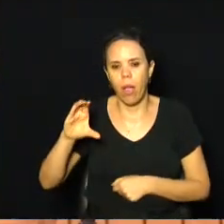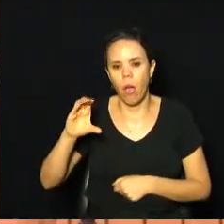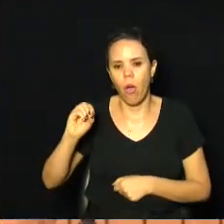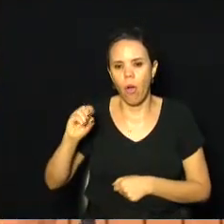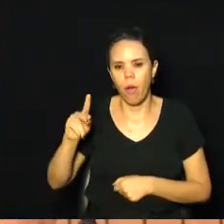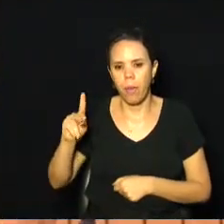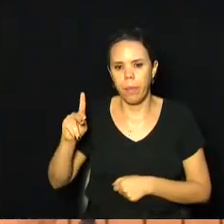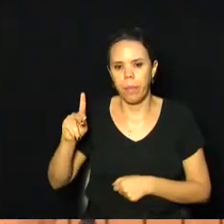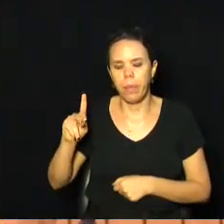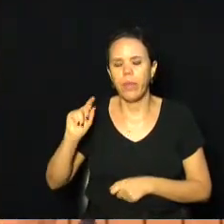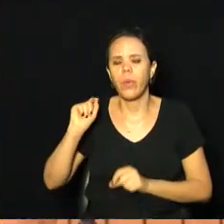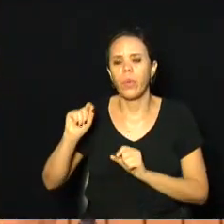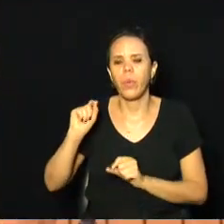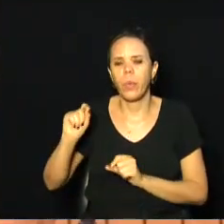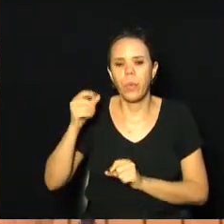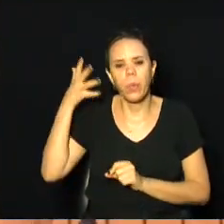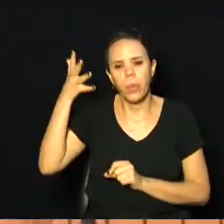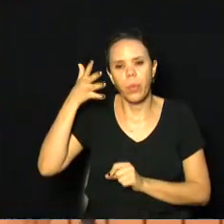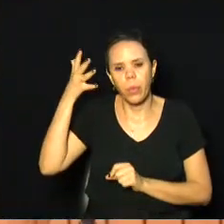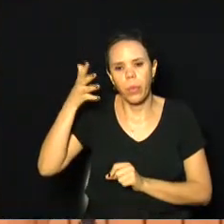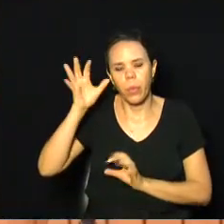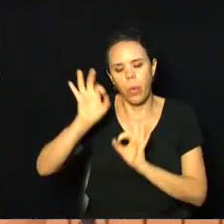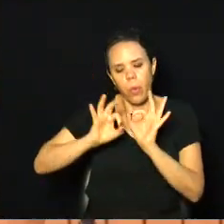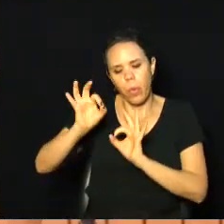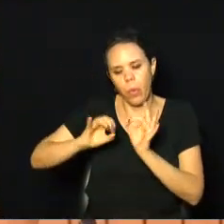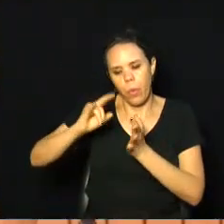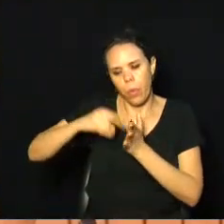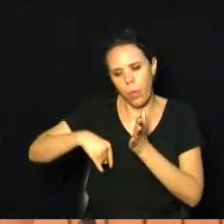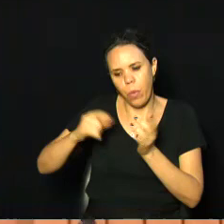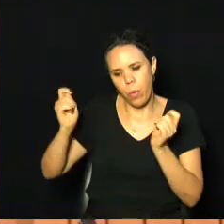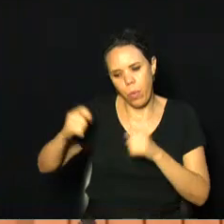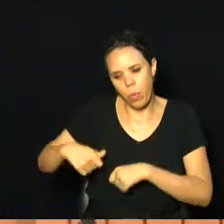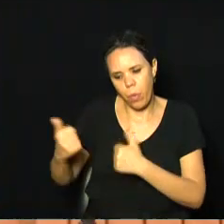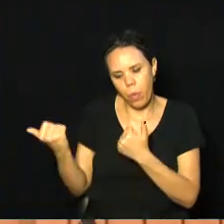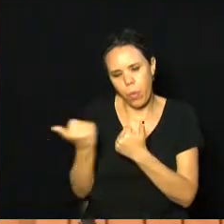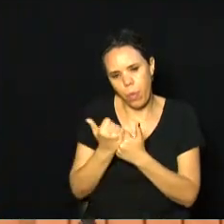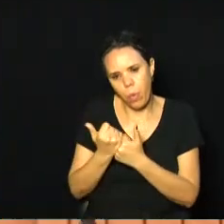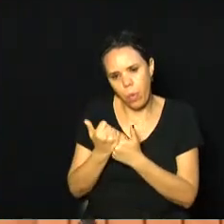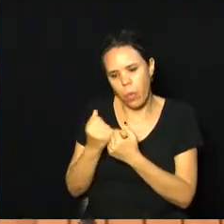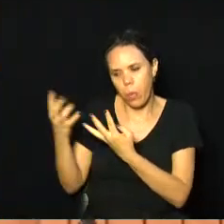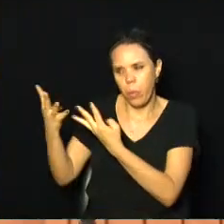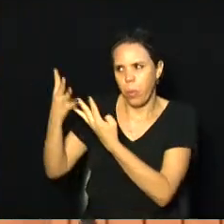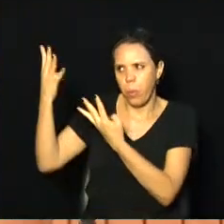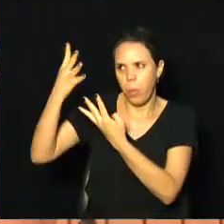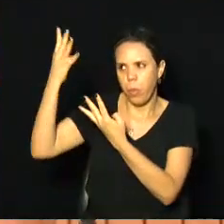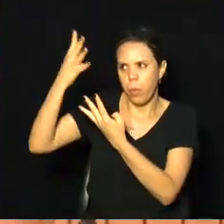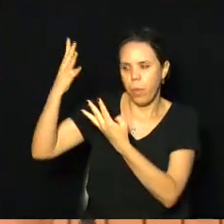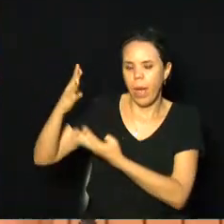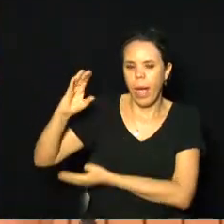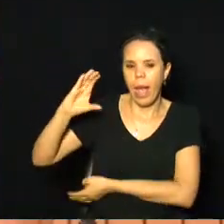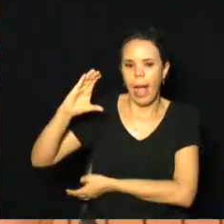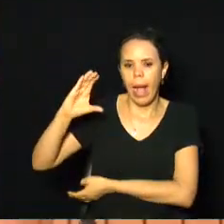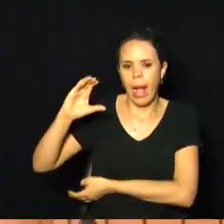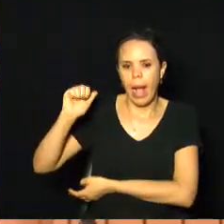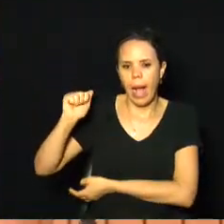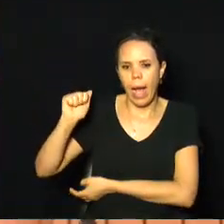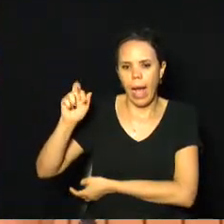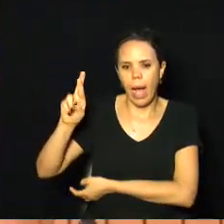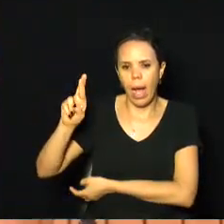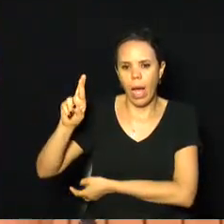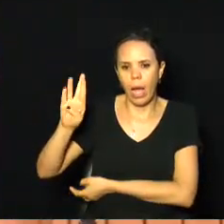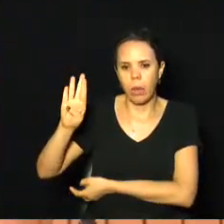está, de uma certa forma, regulando as compensações de carbono. O que são compensações de